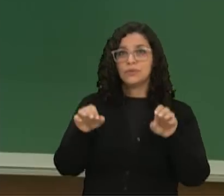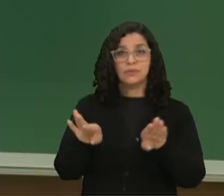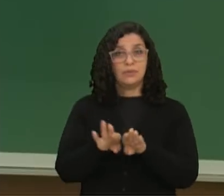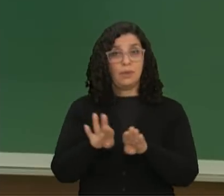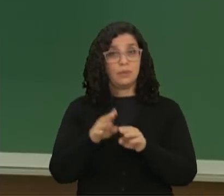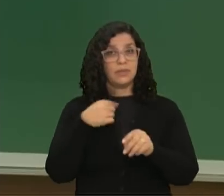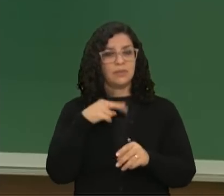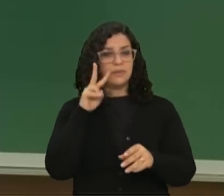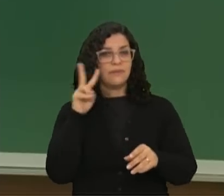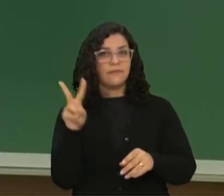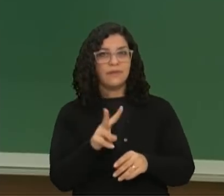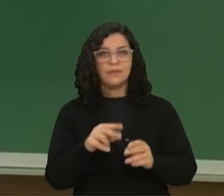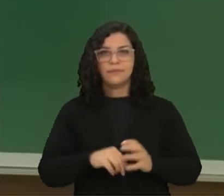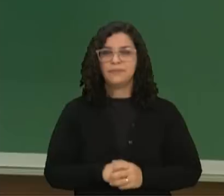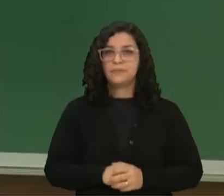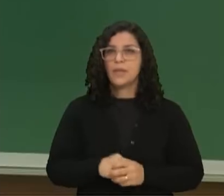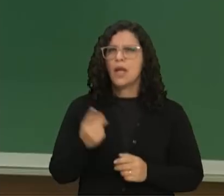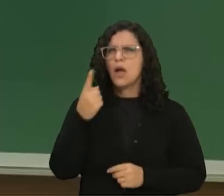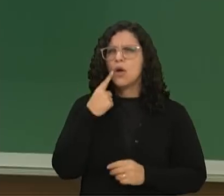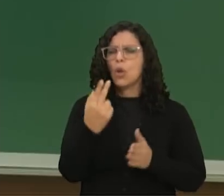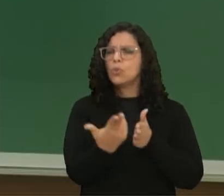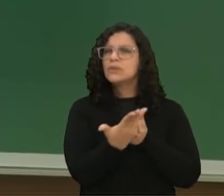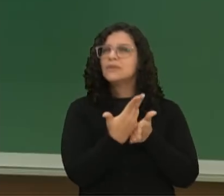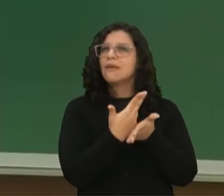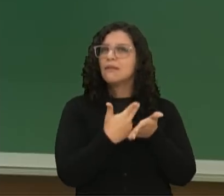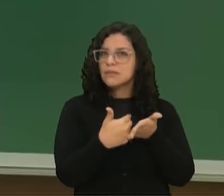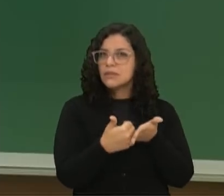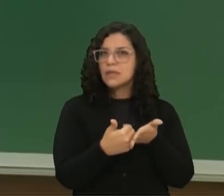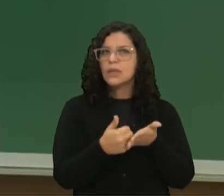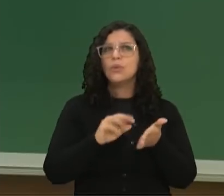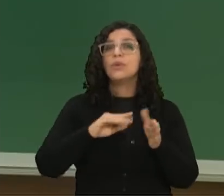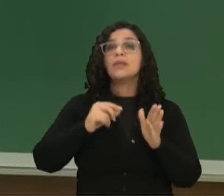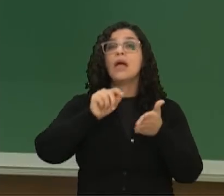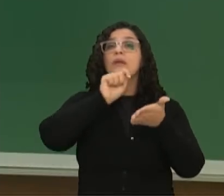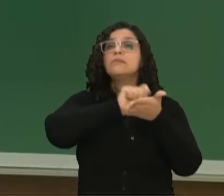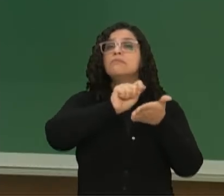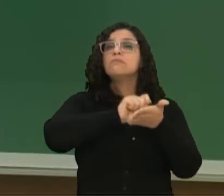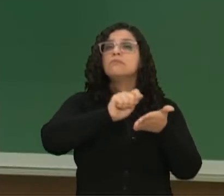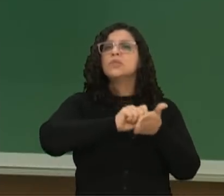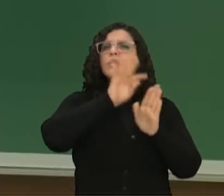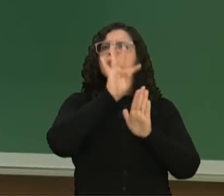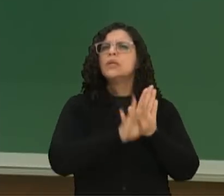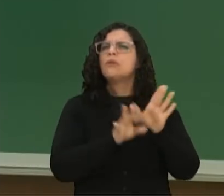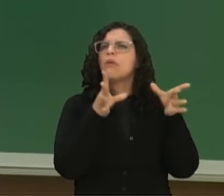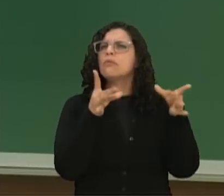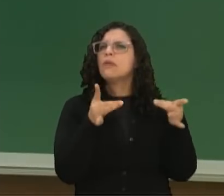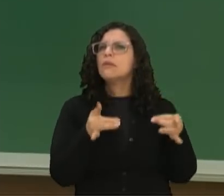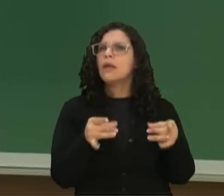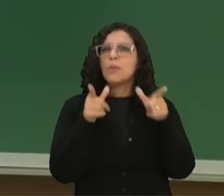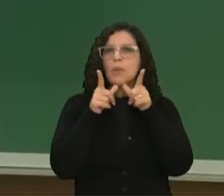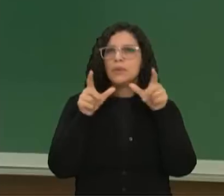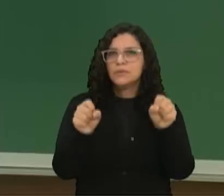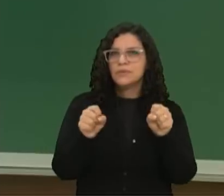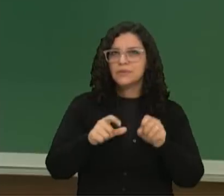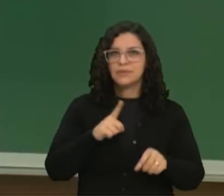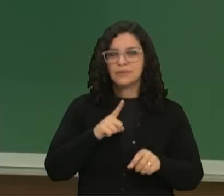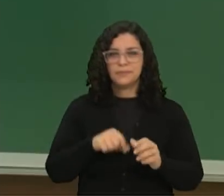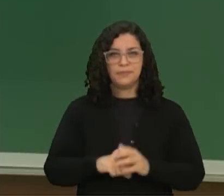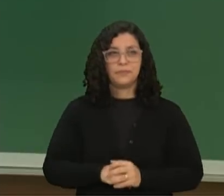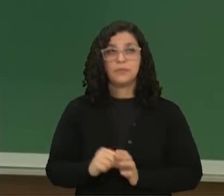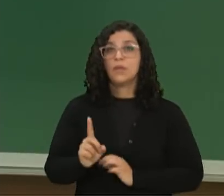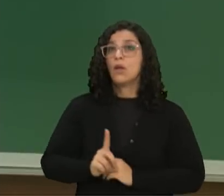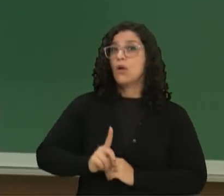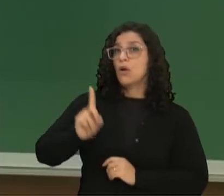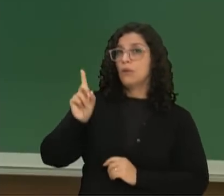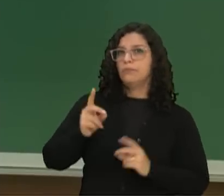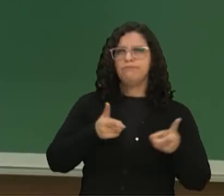visuais são os desenhos. E também o que está escrito, os detalhes linguísticos. Percebam